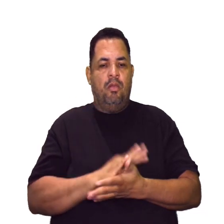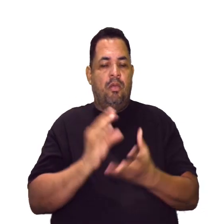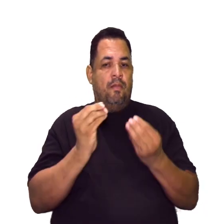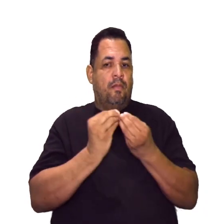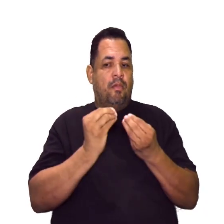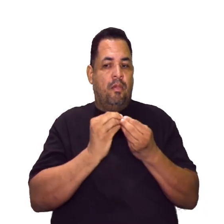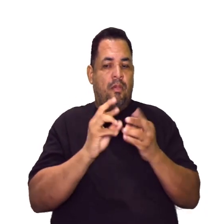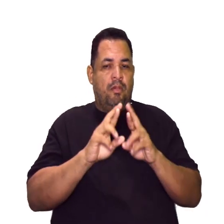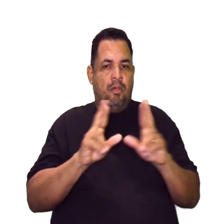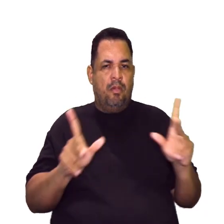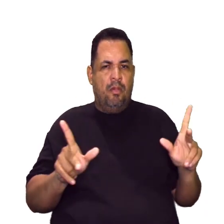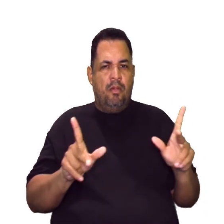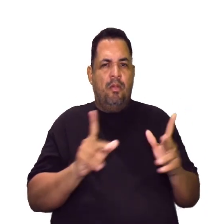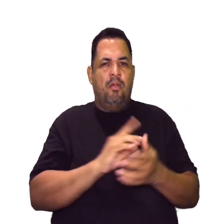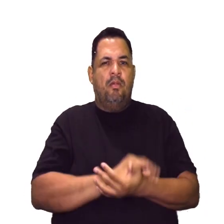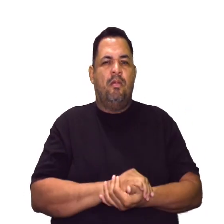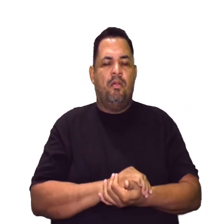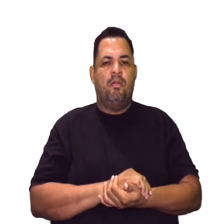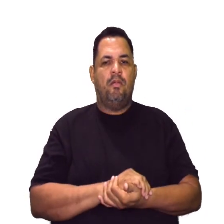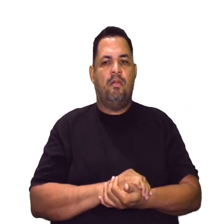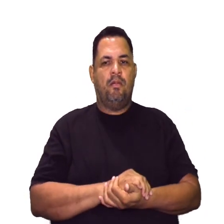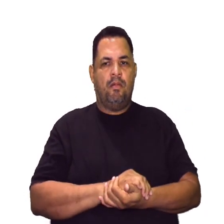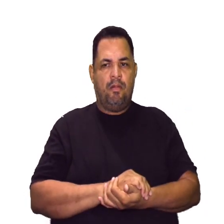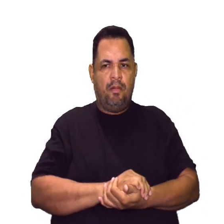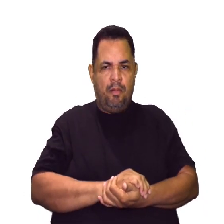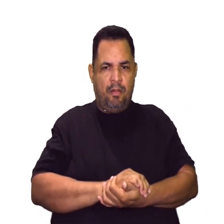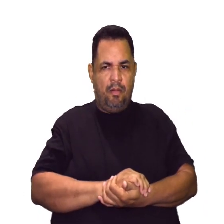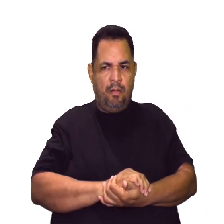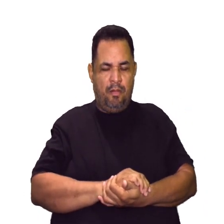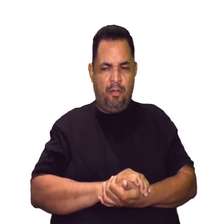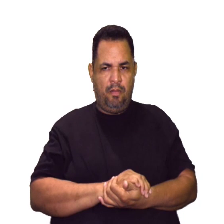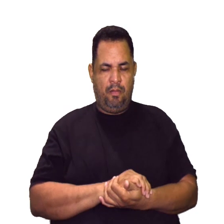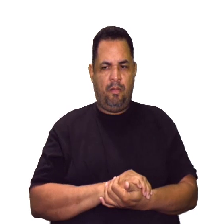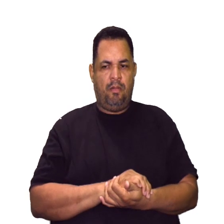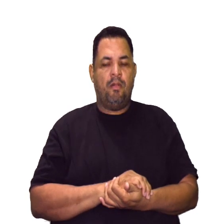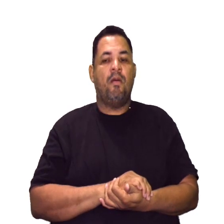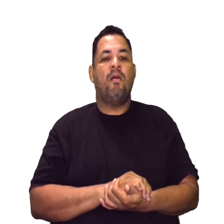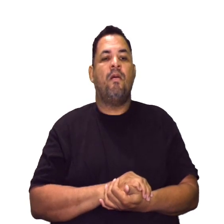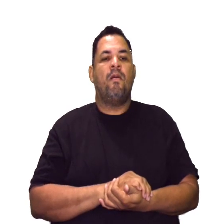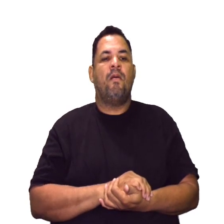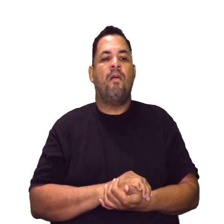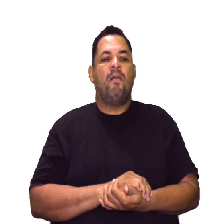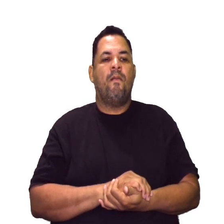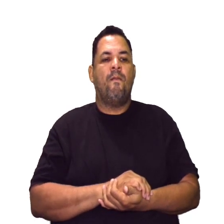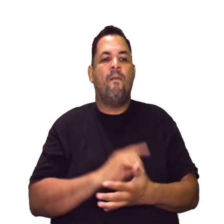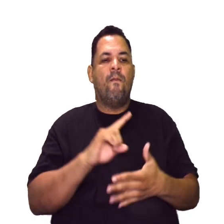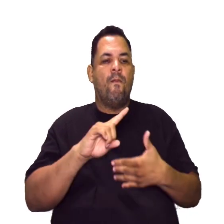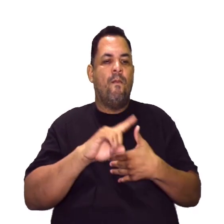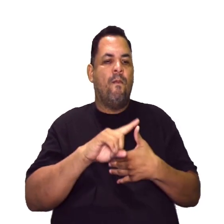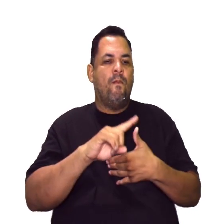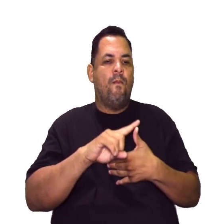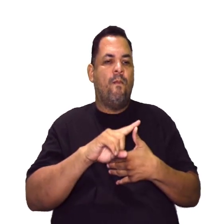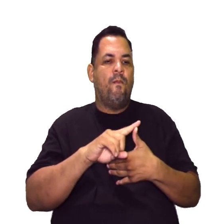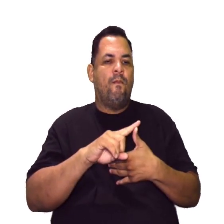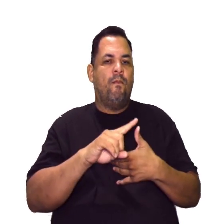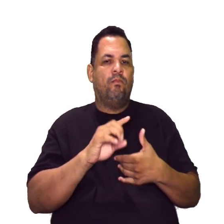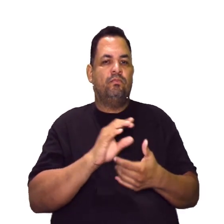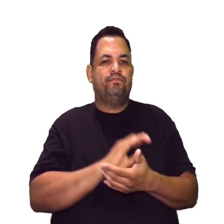distintas. COCl2, Cl2 e monóxido de carbono. Será que eu diria que letra